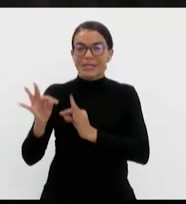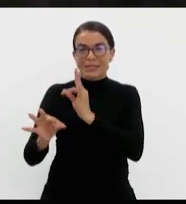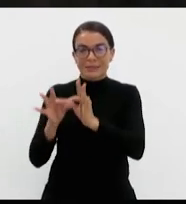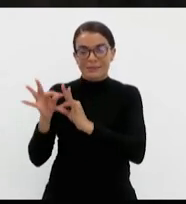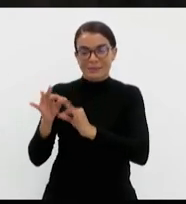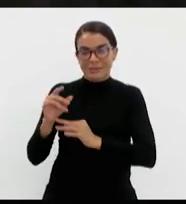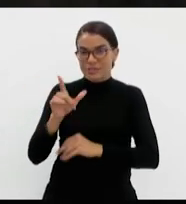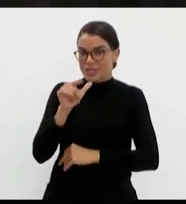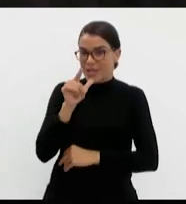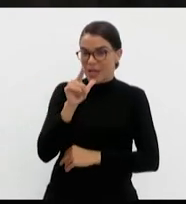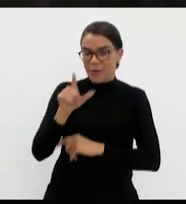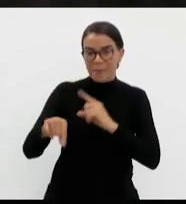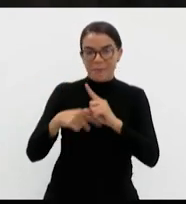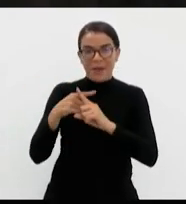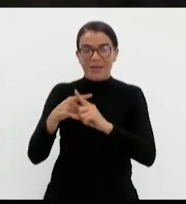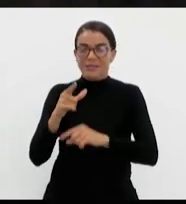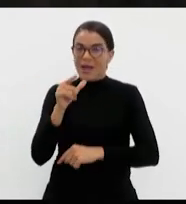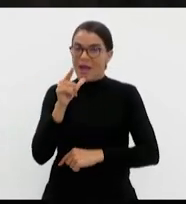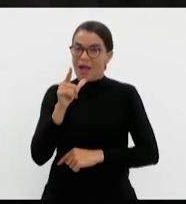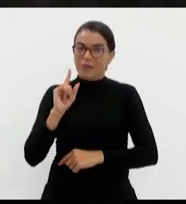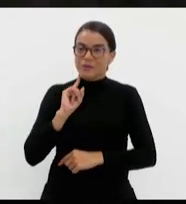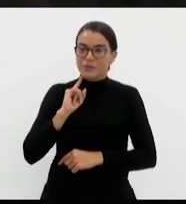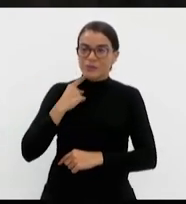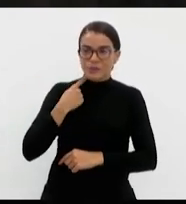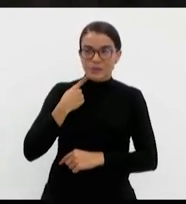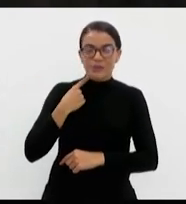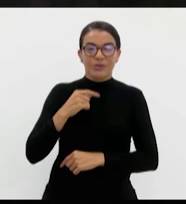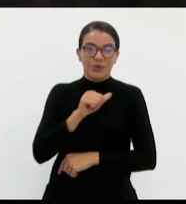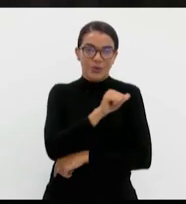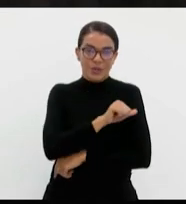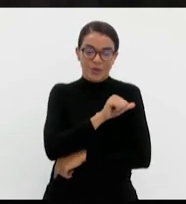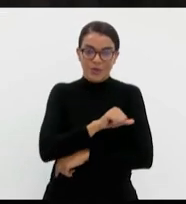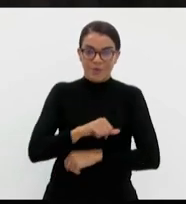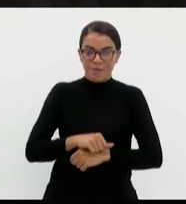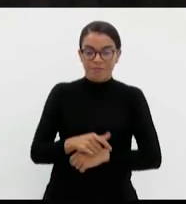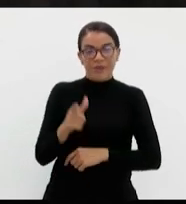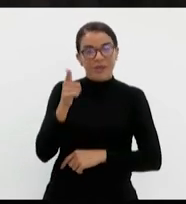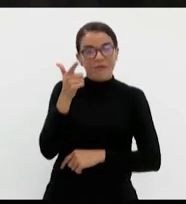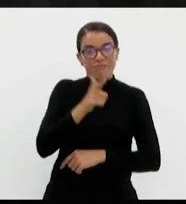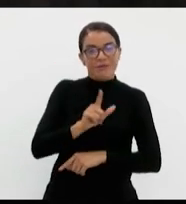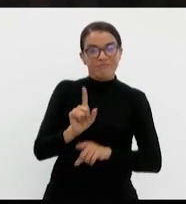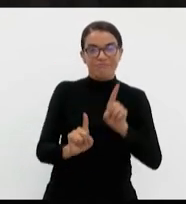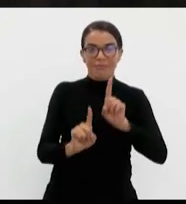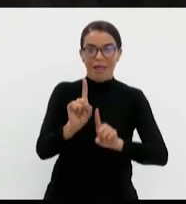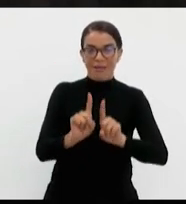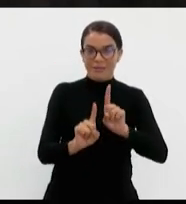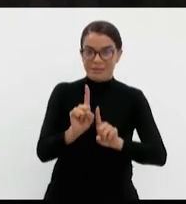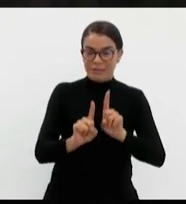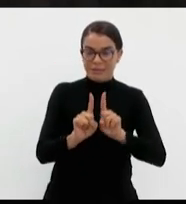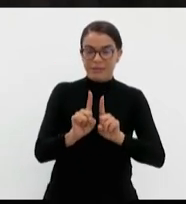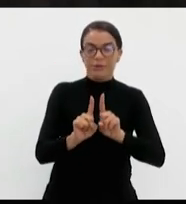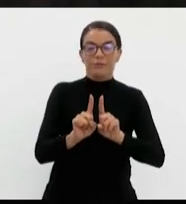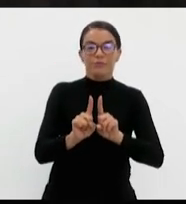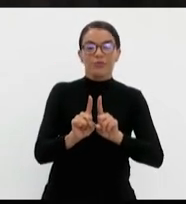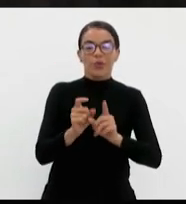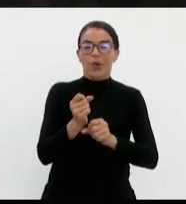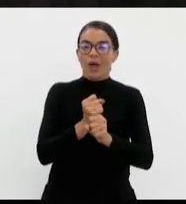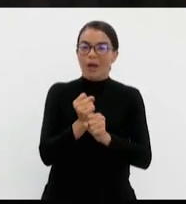de Janeiro, que venceu a licitação no ano de